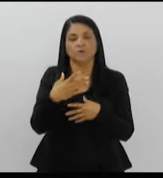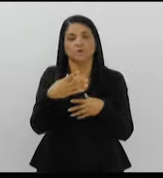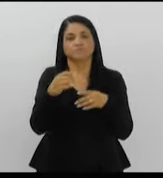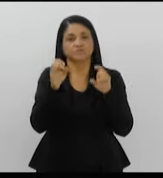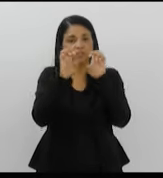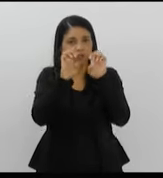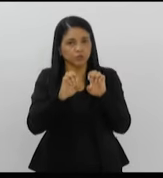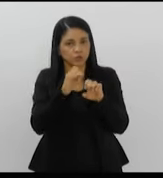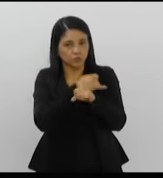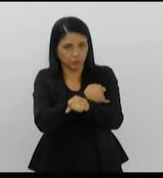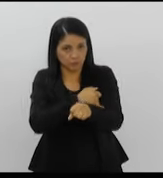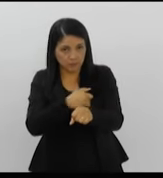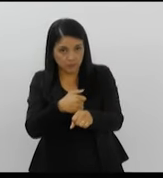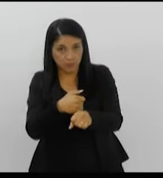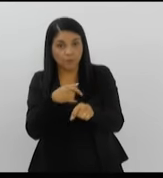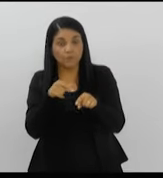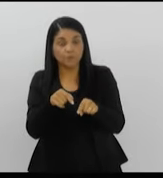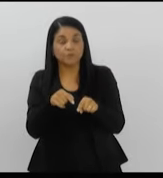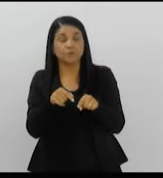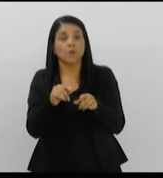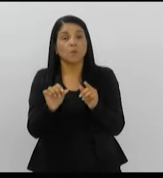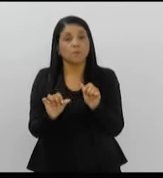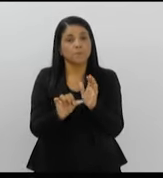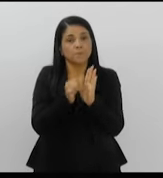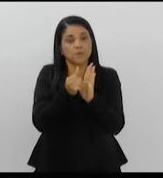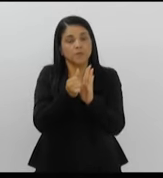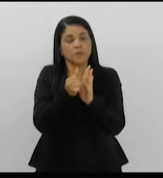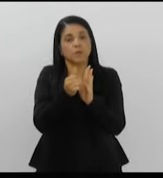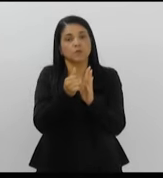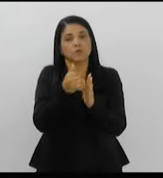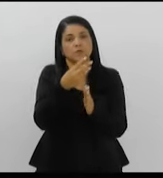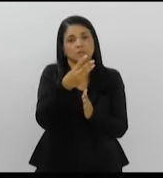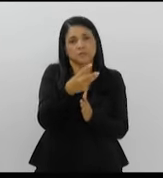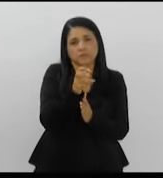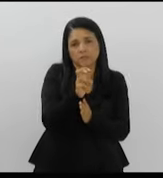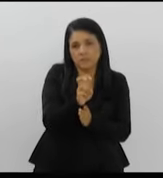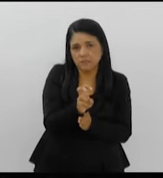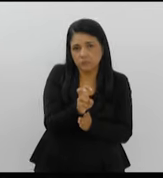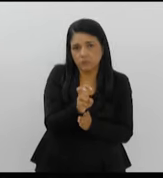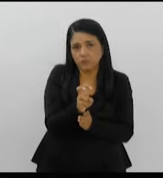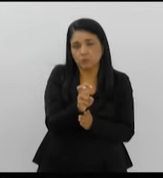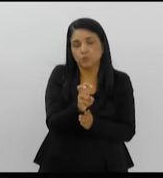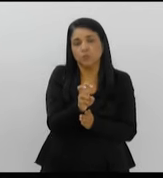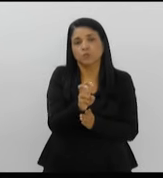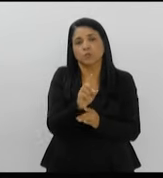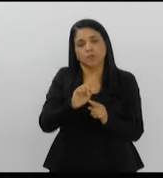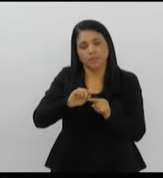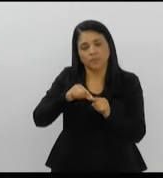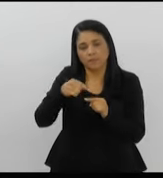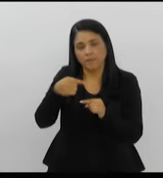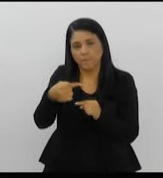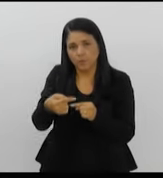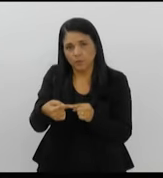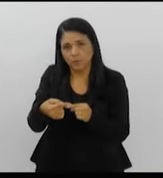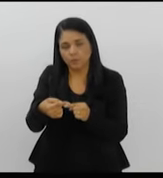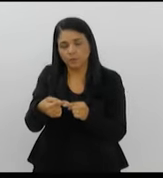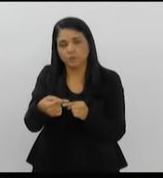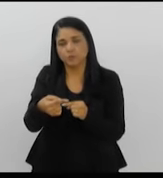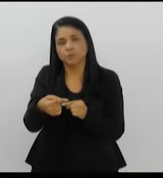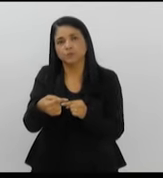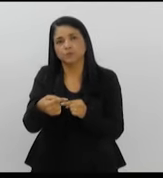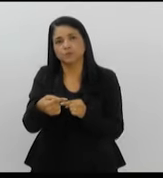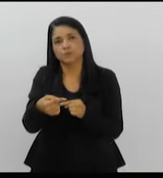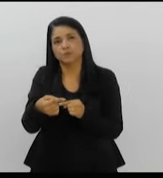reestruturação, dizendo que no primeiro momento eram 35 e que posteriormente esse número